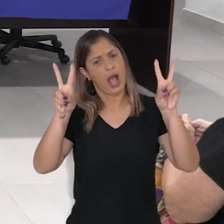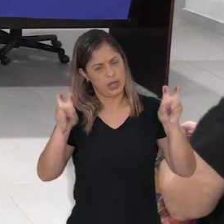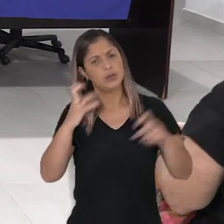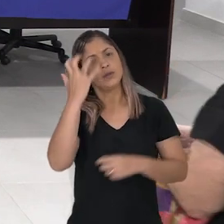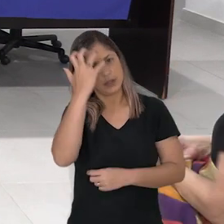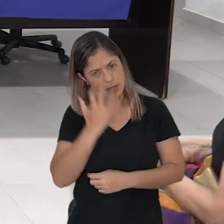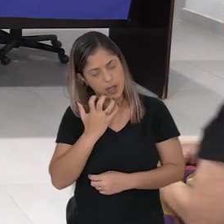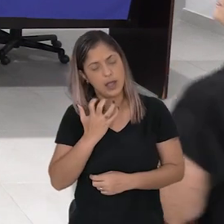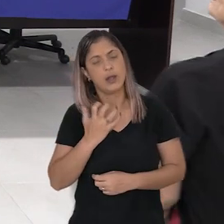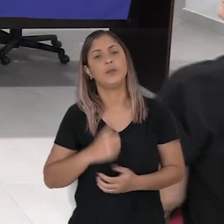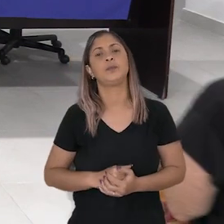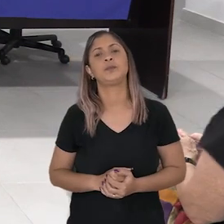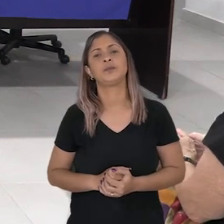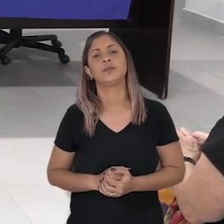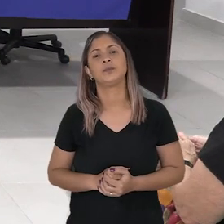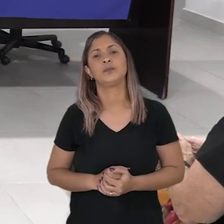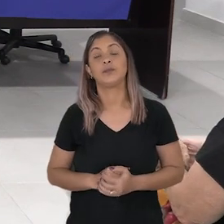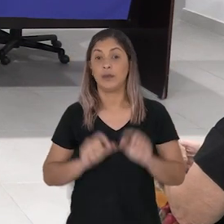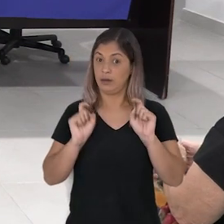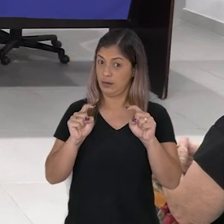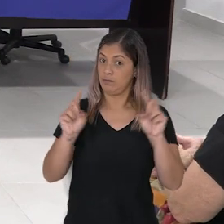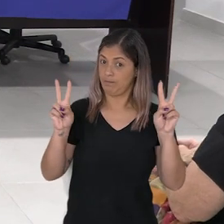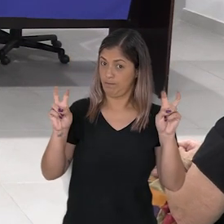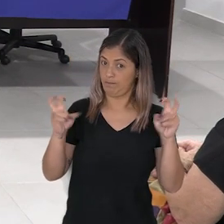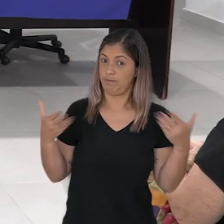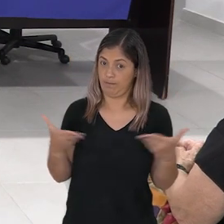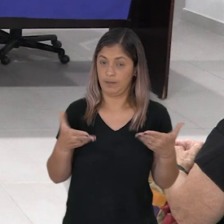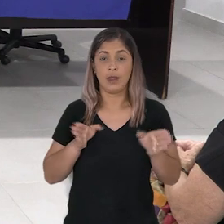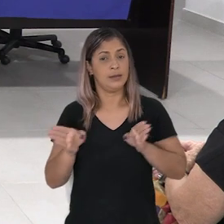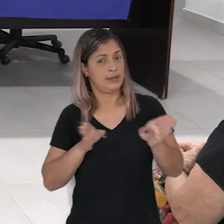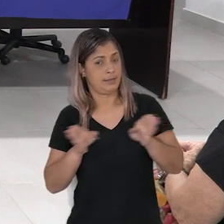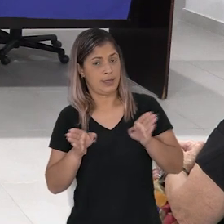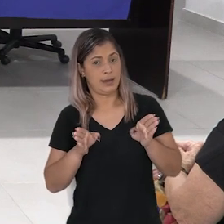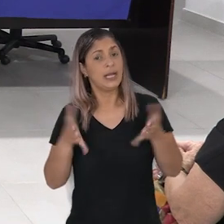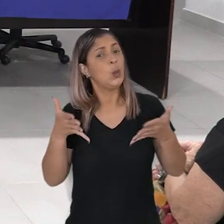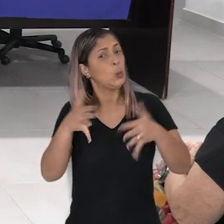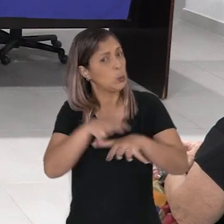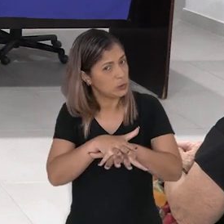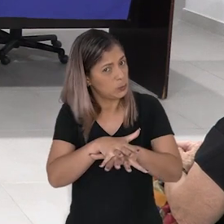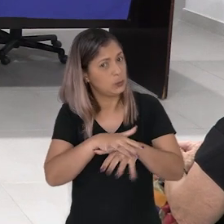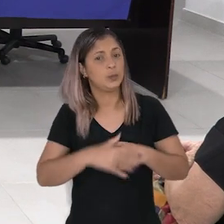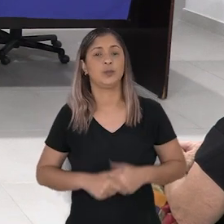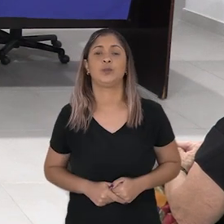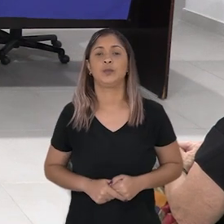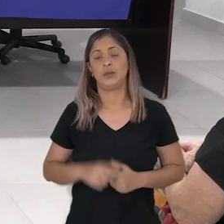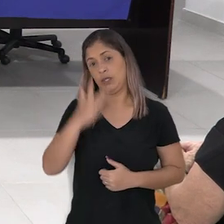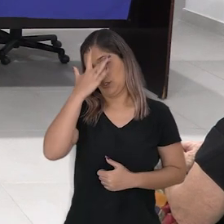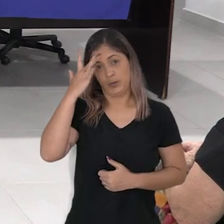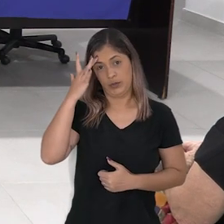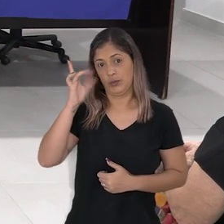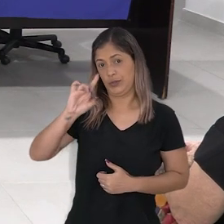sério, esse que a gente trata aqui, de acessibilidade, de inclusão das